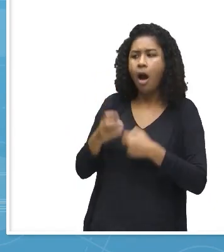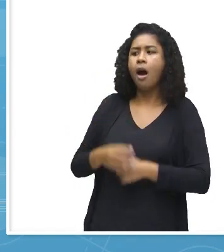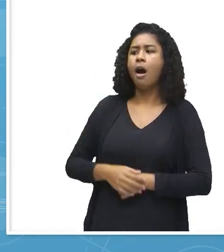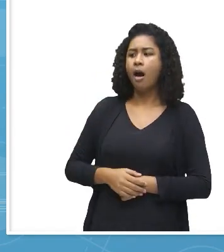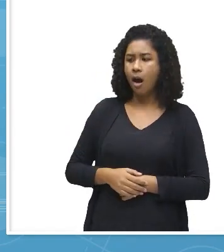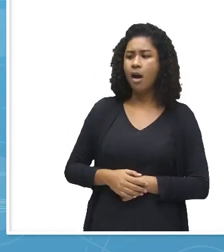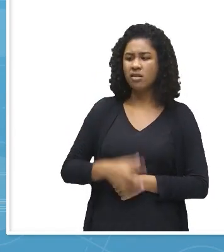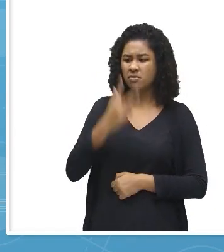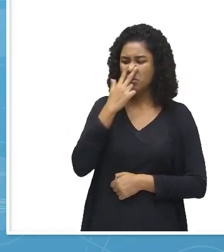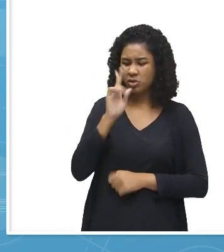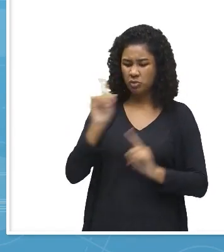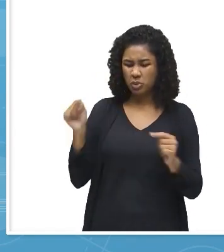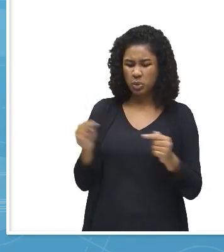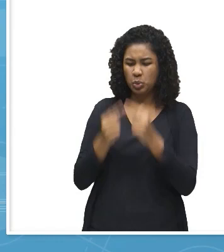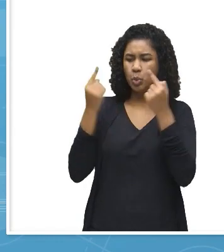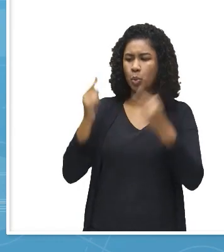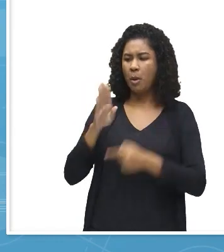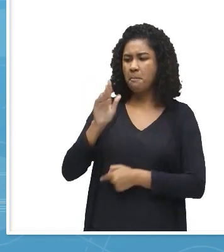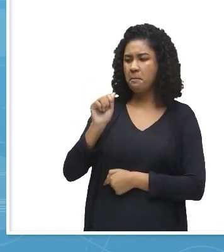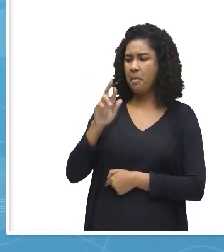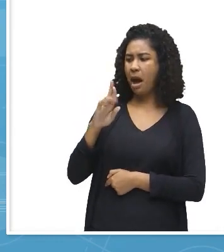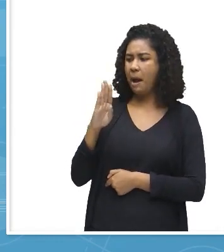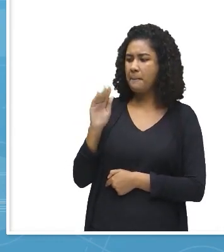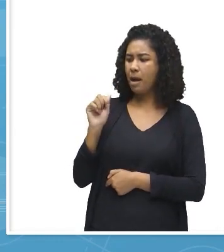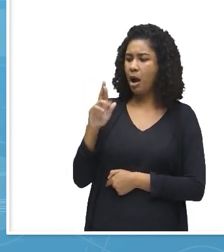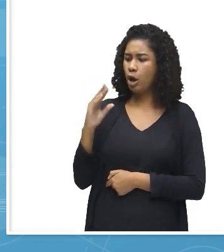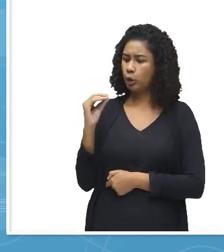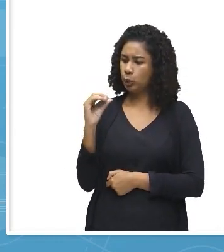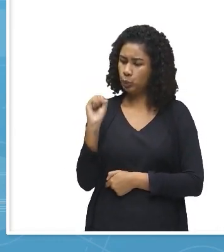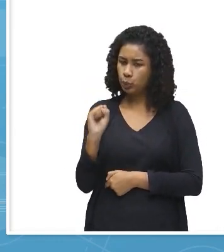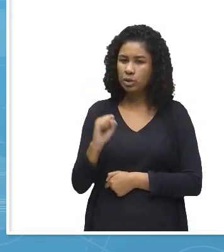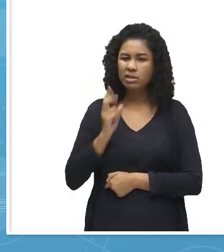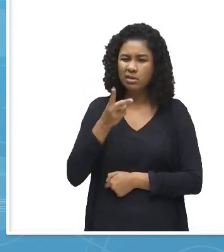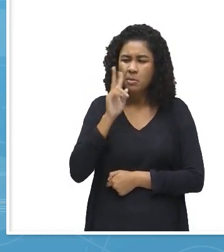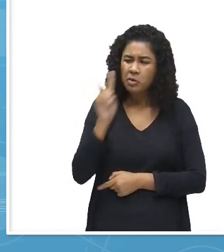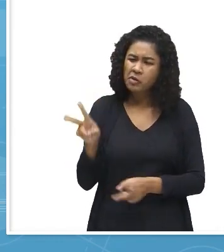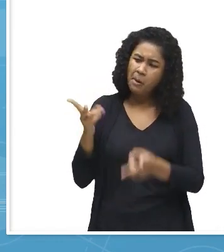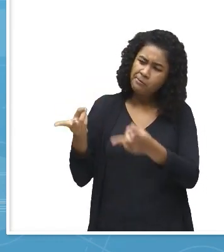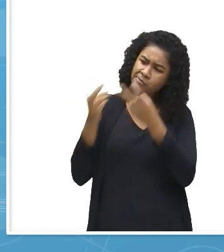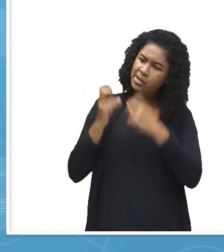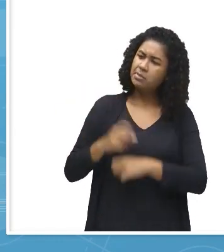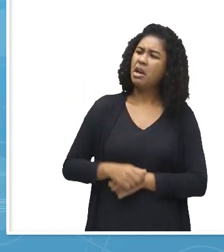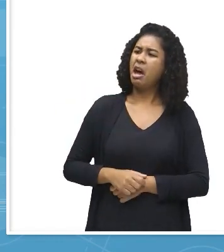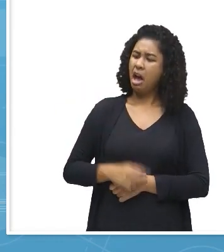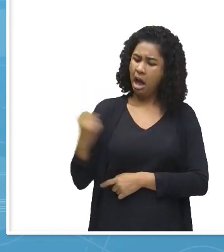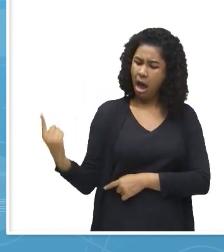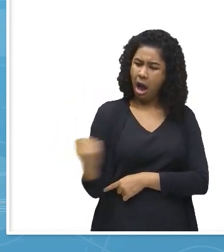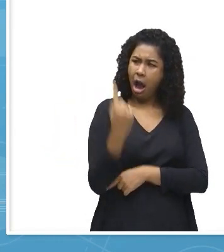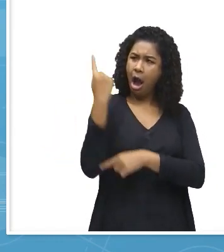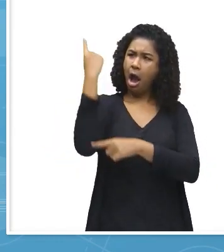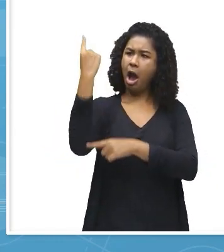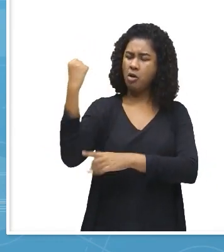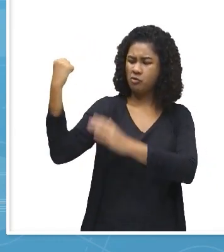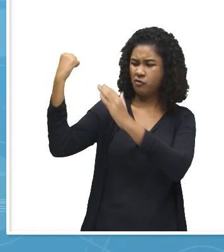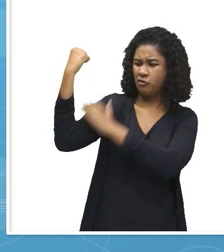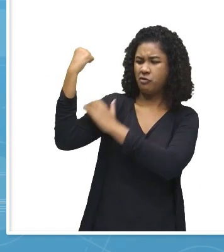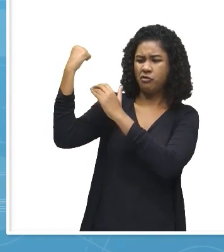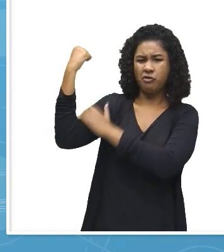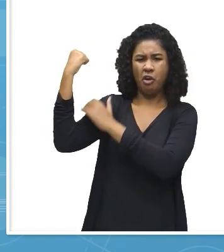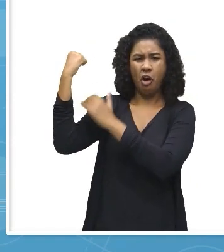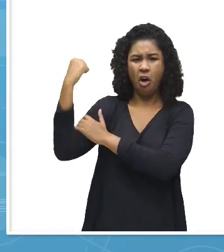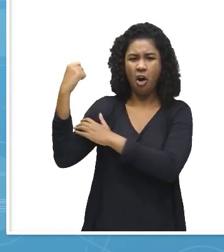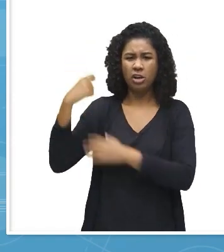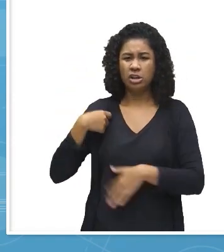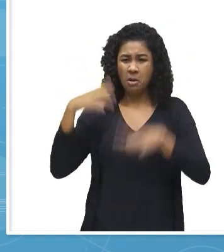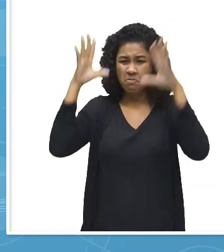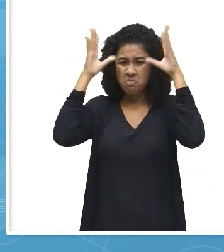dos bárbaros, né? Muitos viam eles ali, homens altos, robustos, né, muitas das vezes ali com os seus cabelos ensebados ali